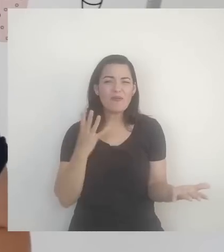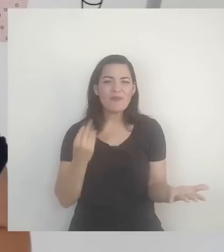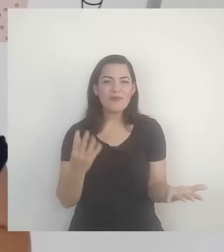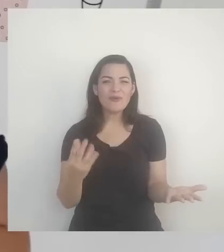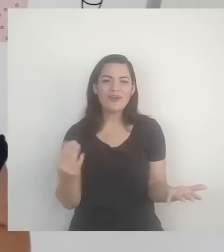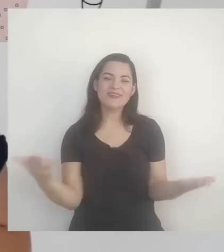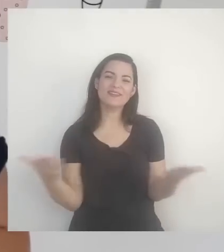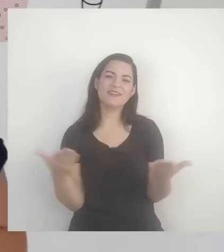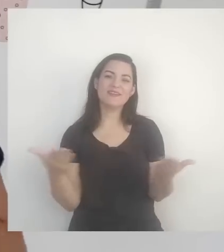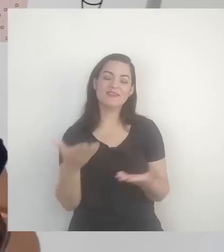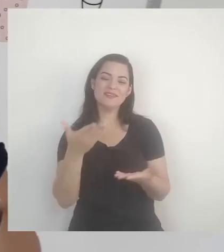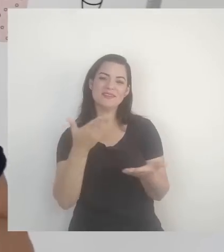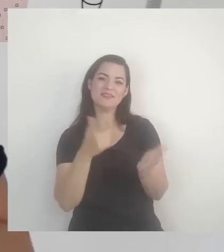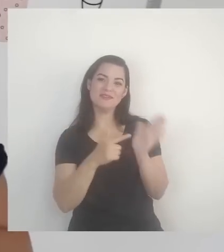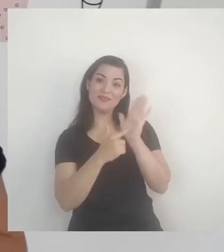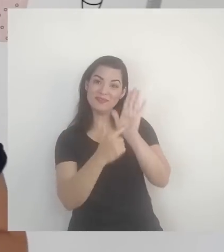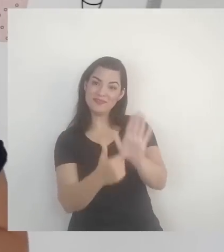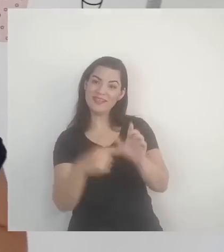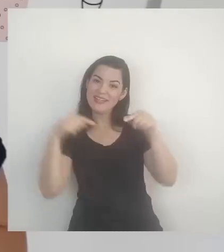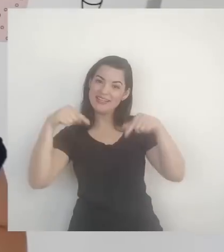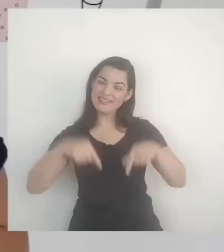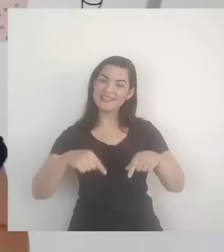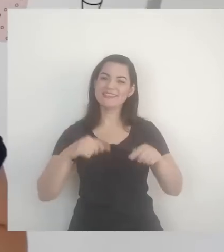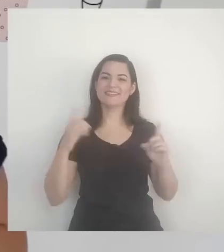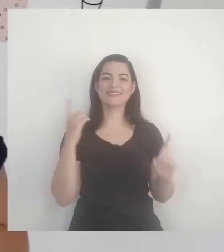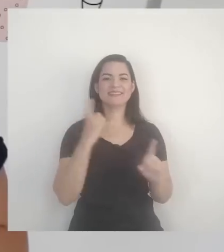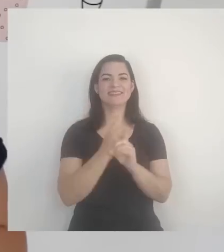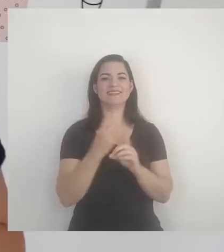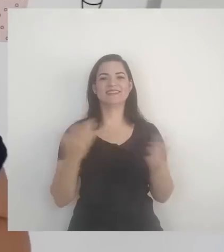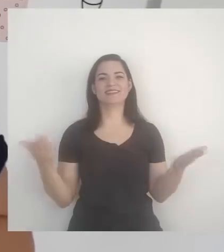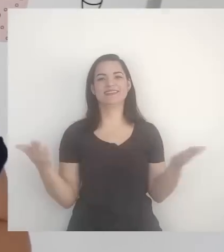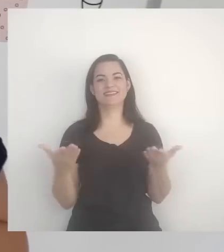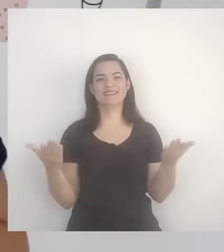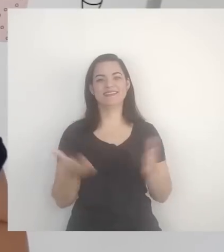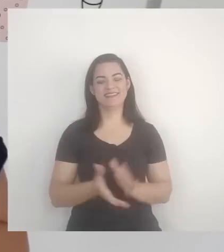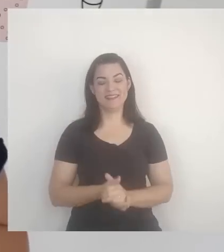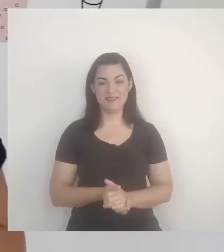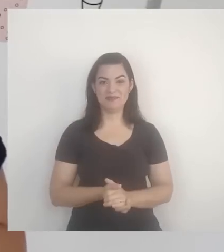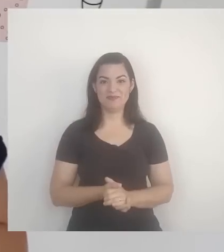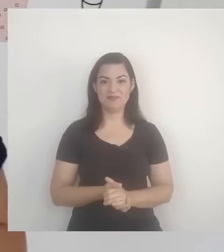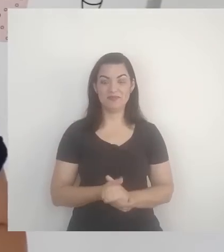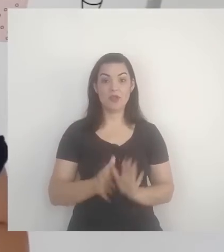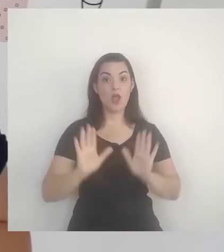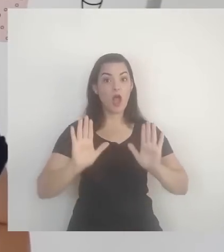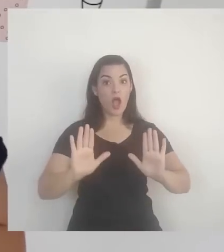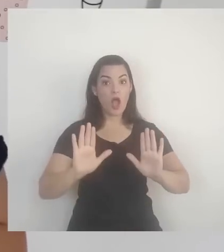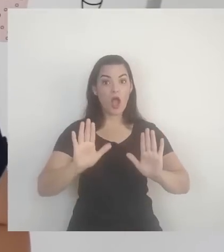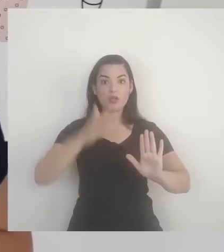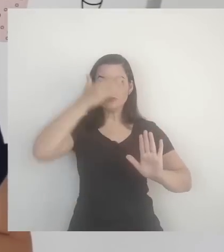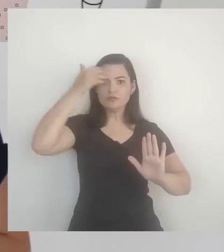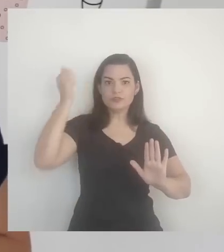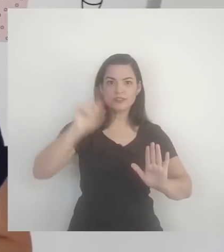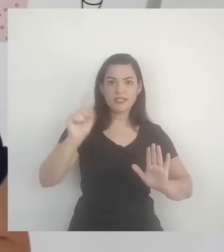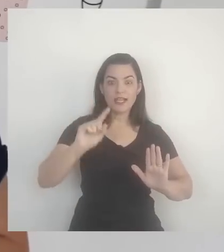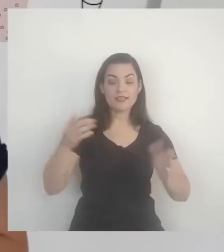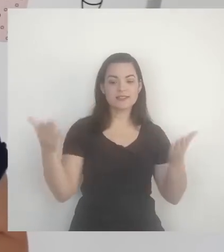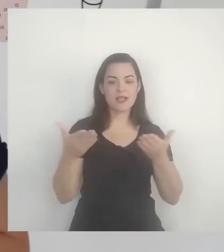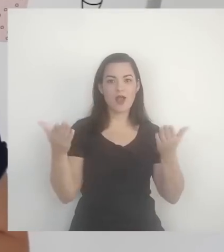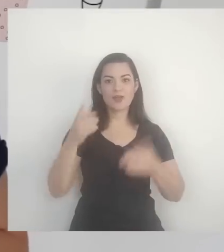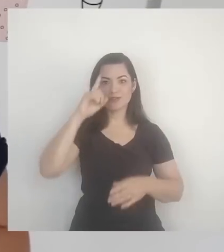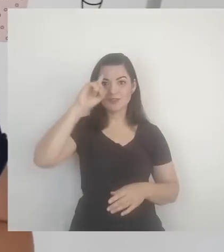para serem compartilhadas no nosso encontro de hoje. Antes, não se esqueçam que hoje é o